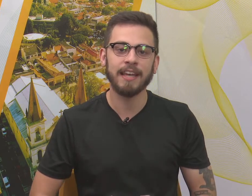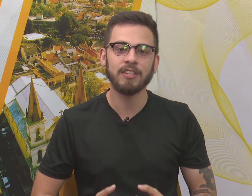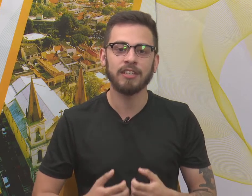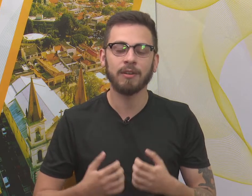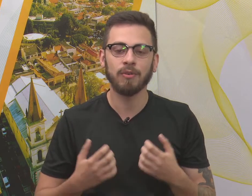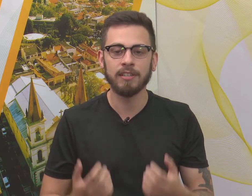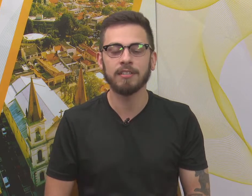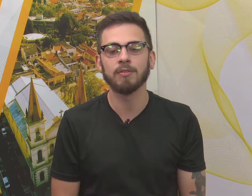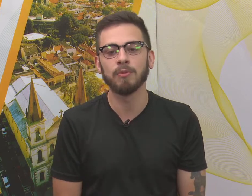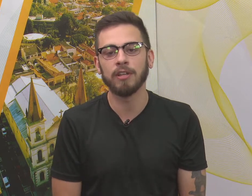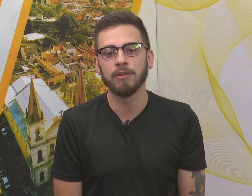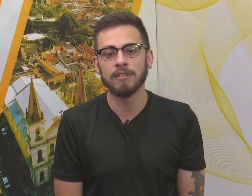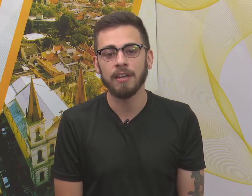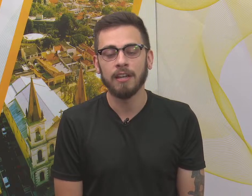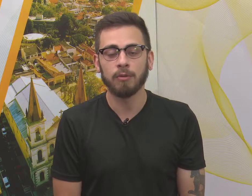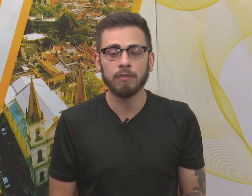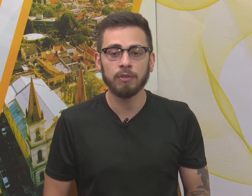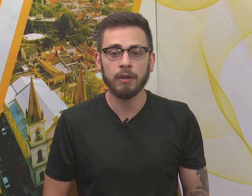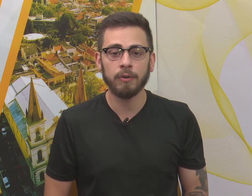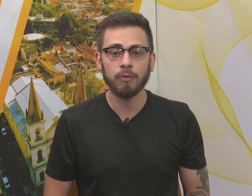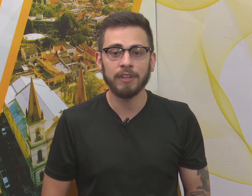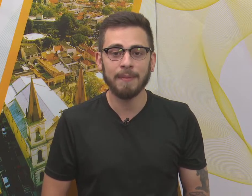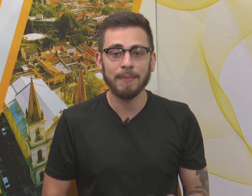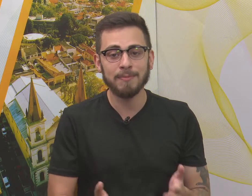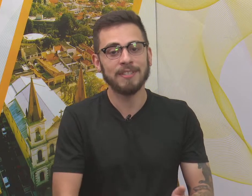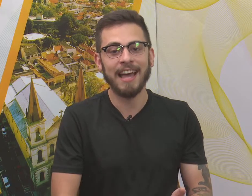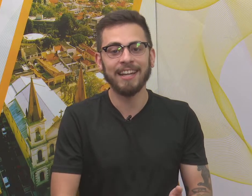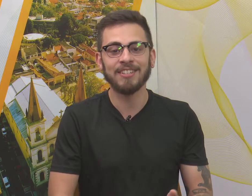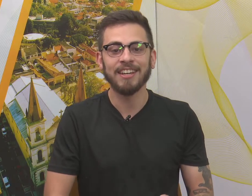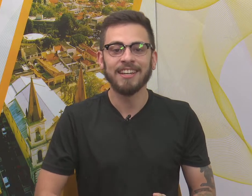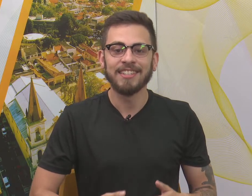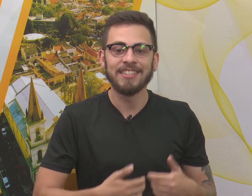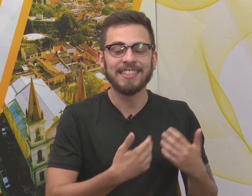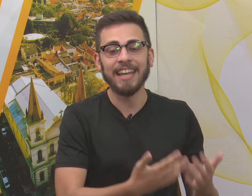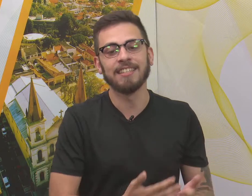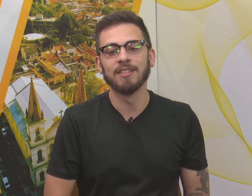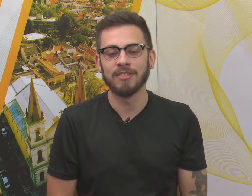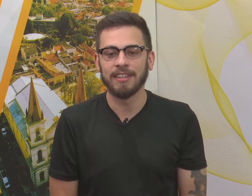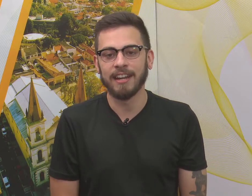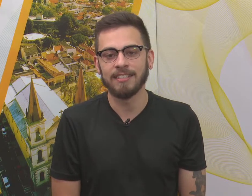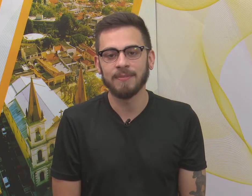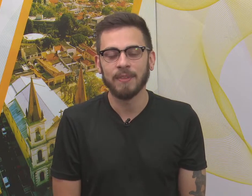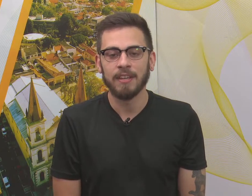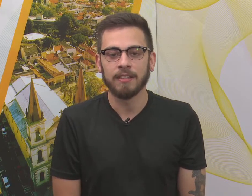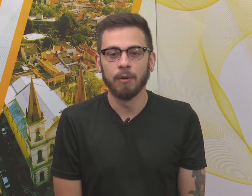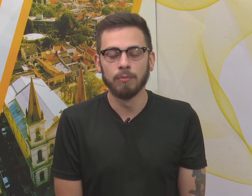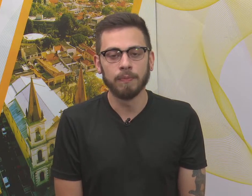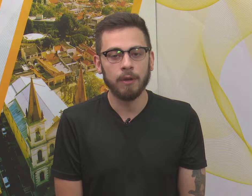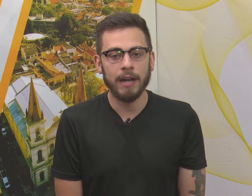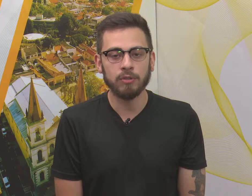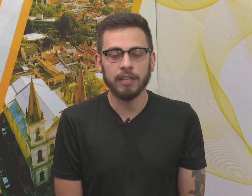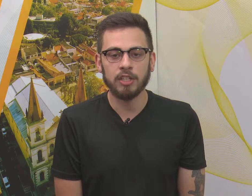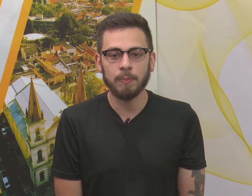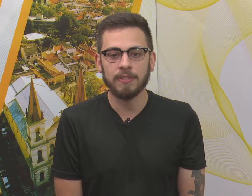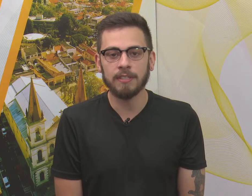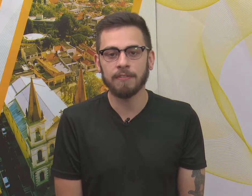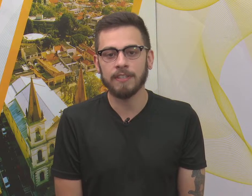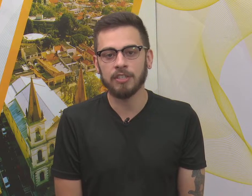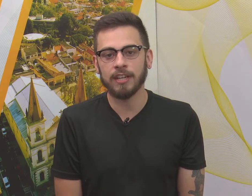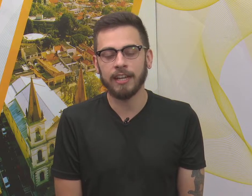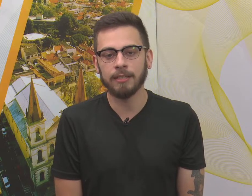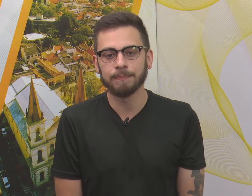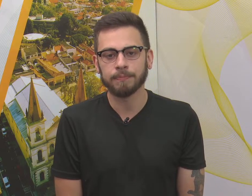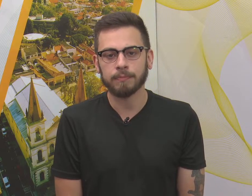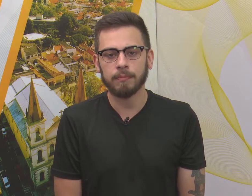uma cidade que acolhia seus moradores. E quando eu voltei eu encontrei a mesma cidade de 6 anos atrás. Então eu acho que a gente precisa